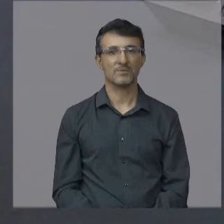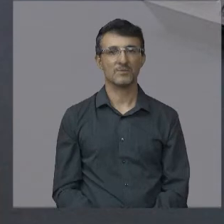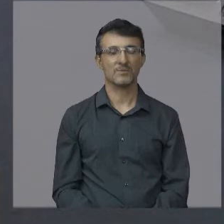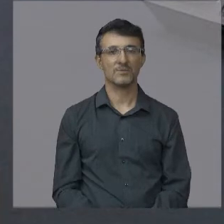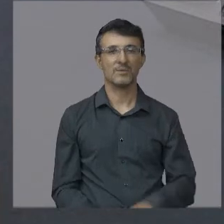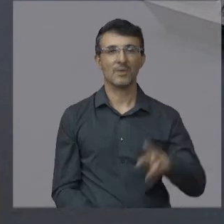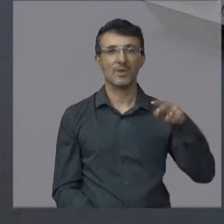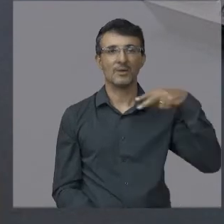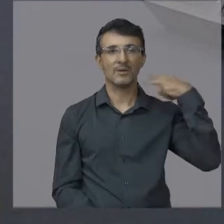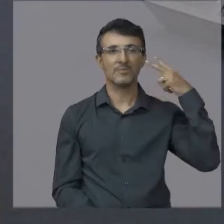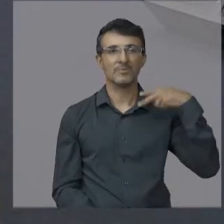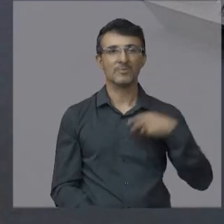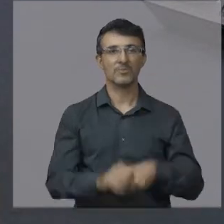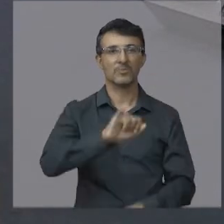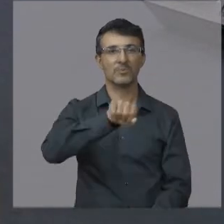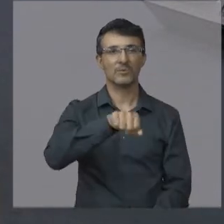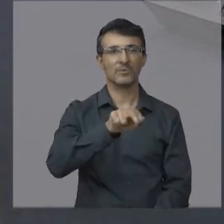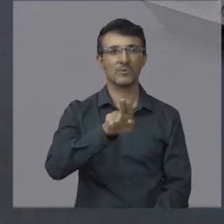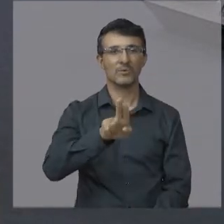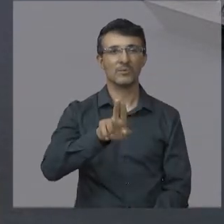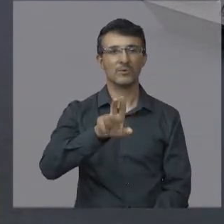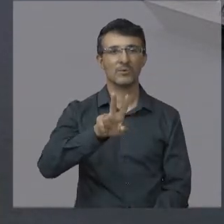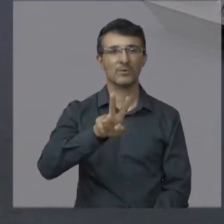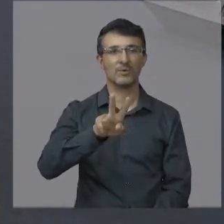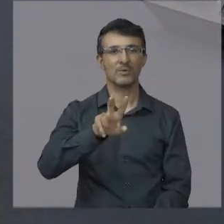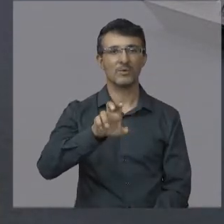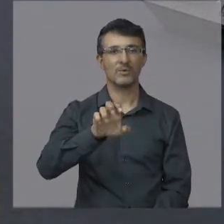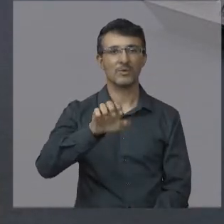Vereador Juvenil Silvério.